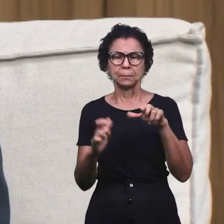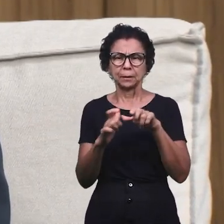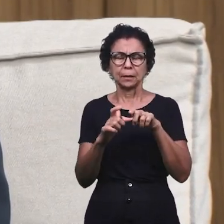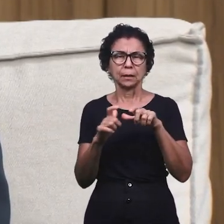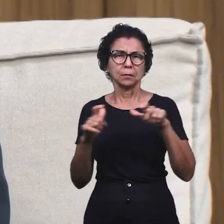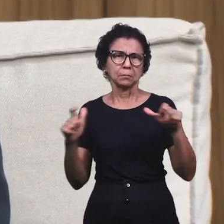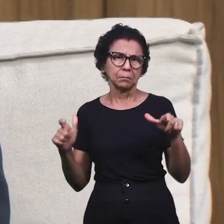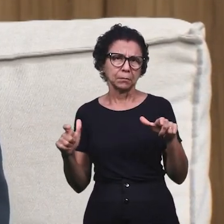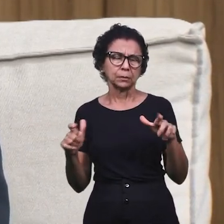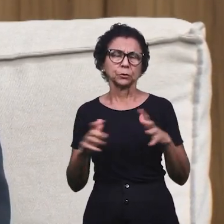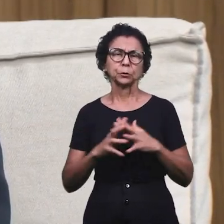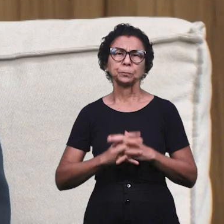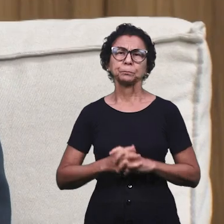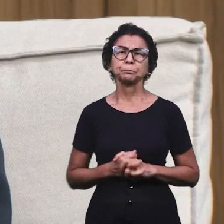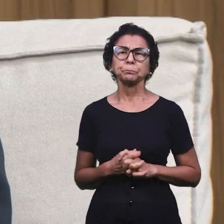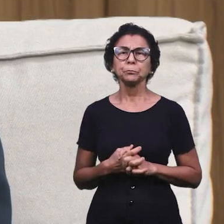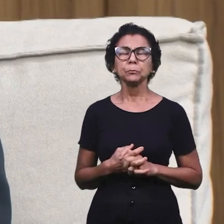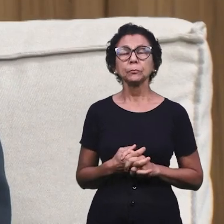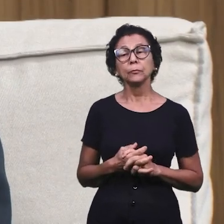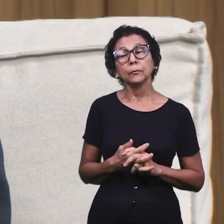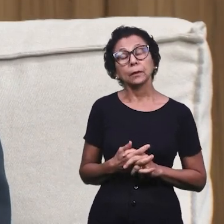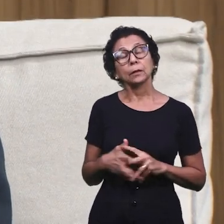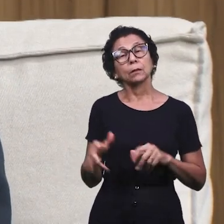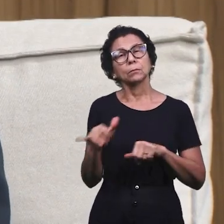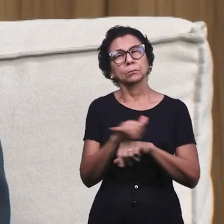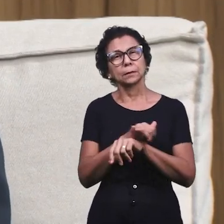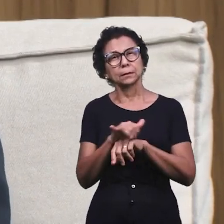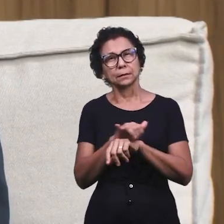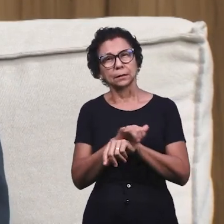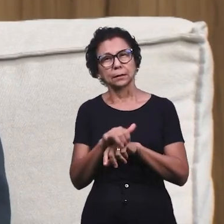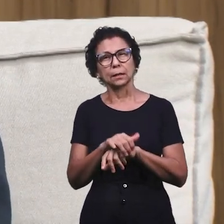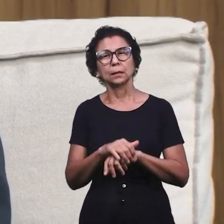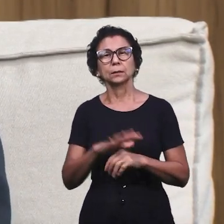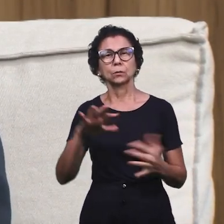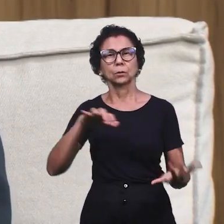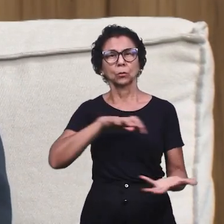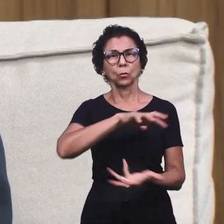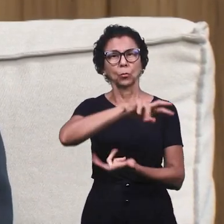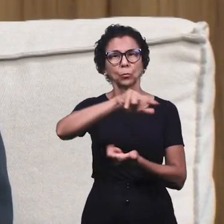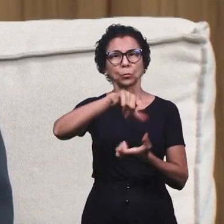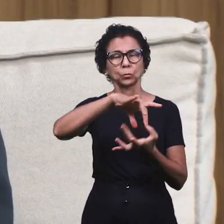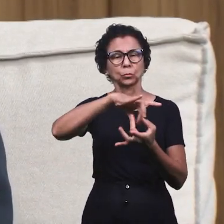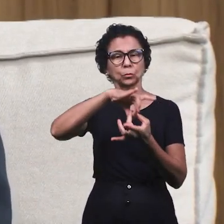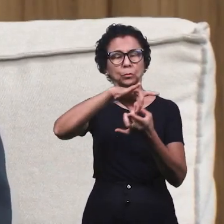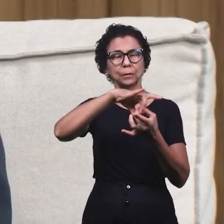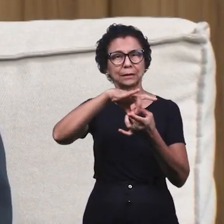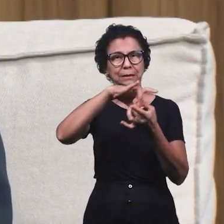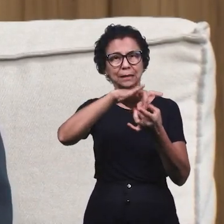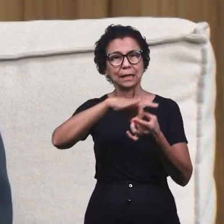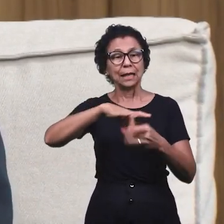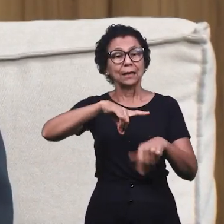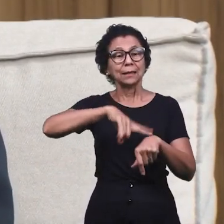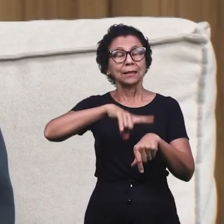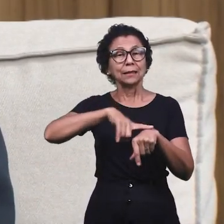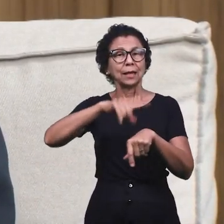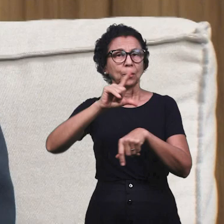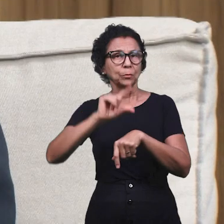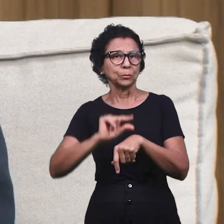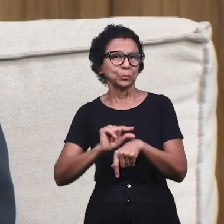empresas, pois há uma estratégia com o mundo globalizado de você encurtar